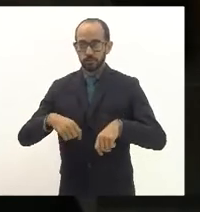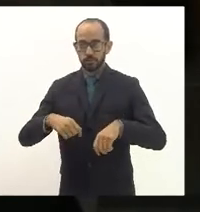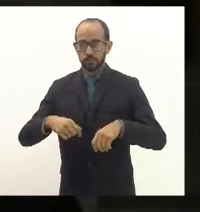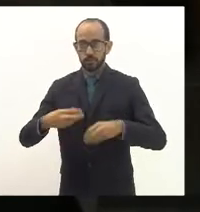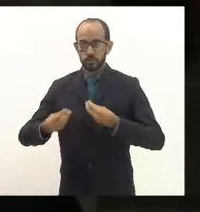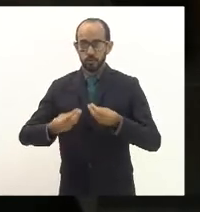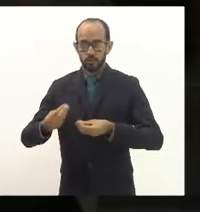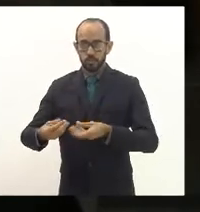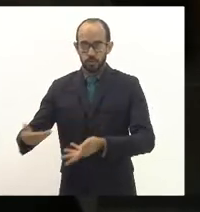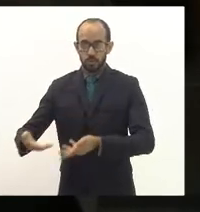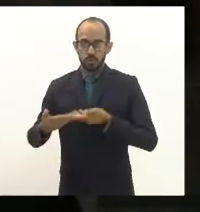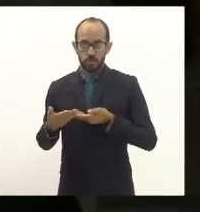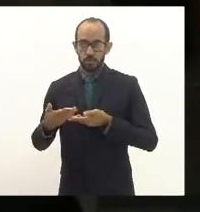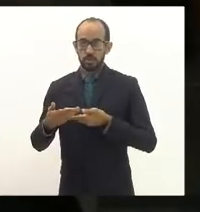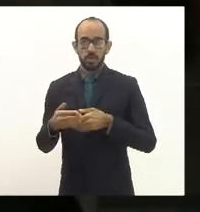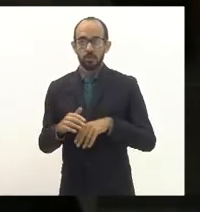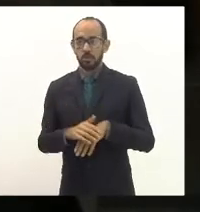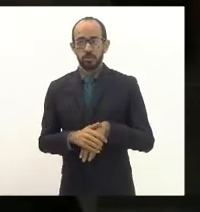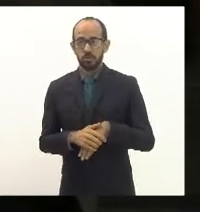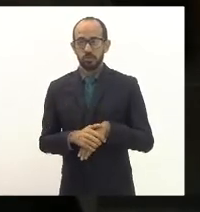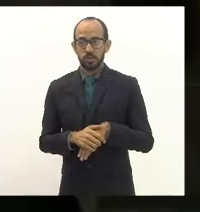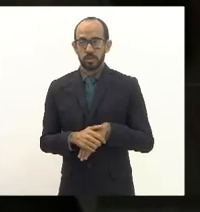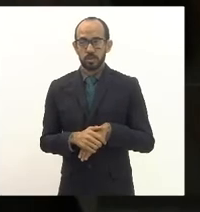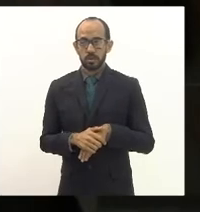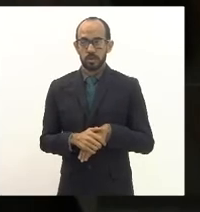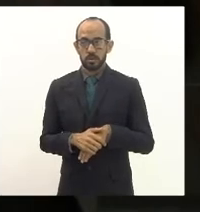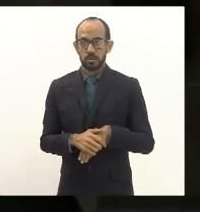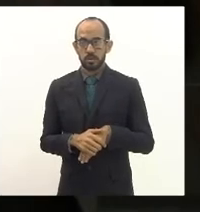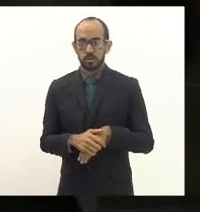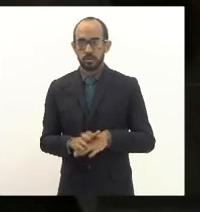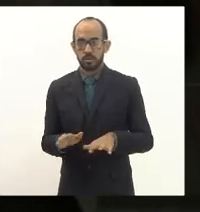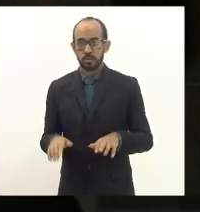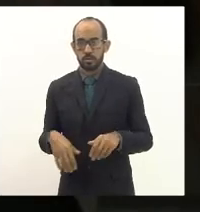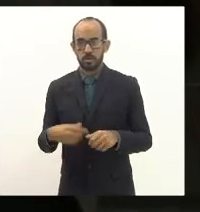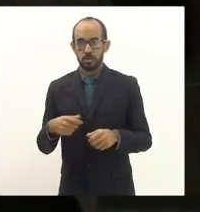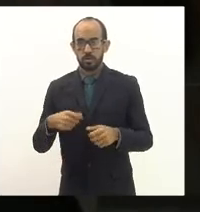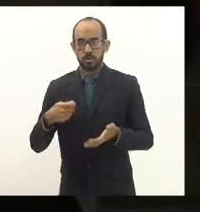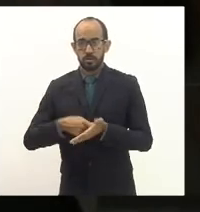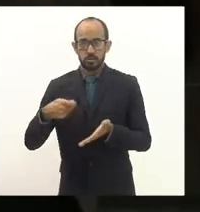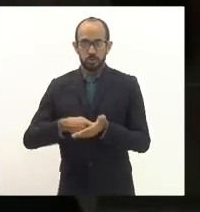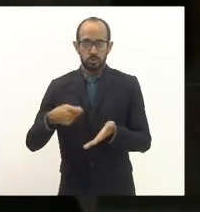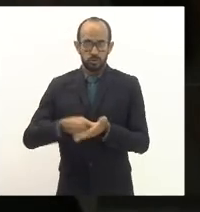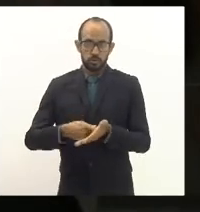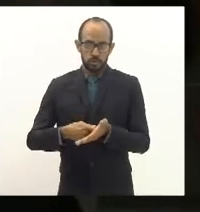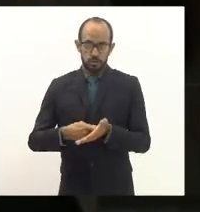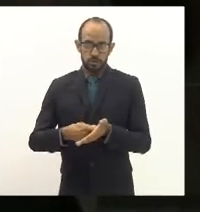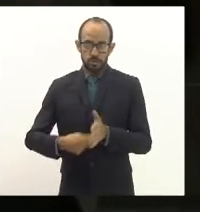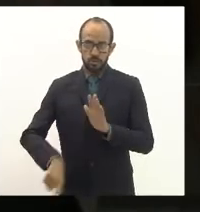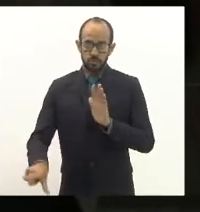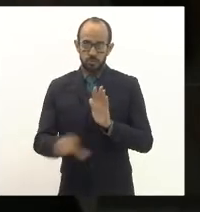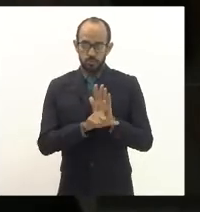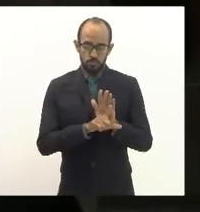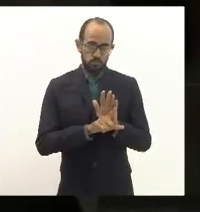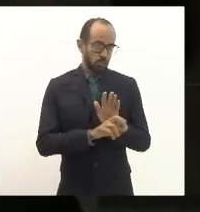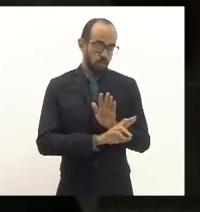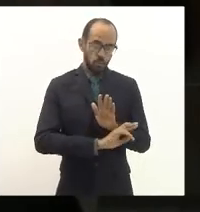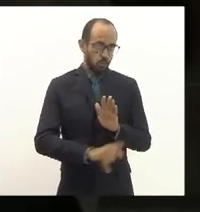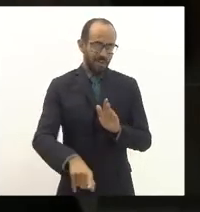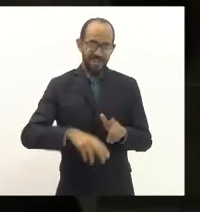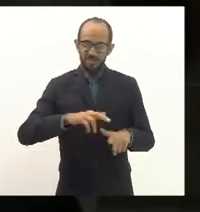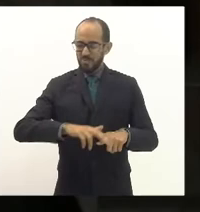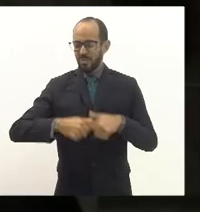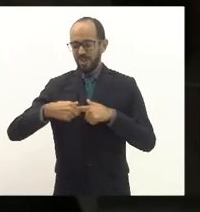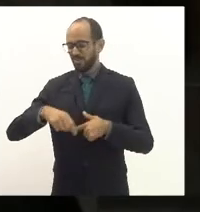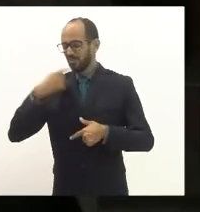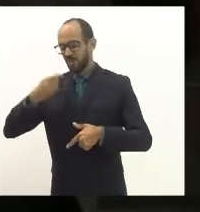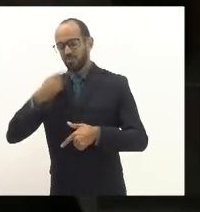atenda à exigência legal, não é do deputado XYZ. Se tem